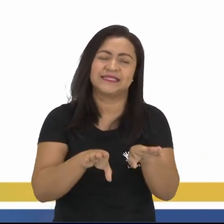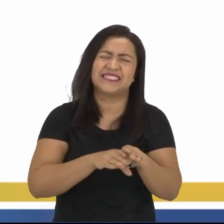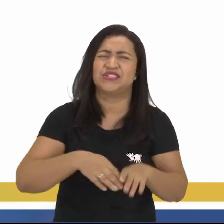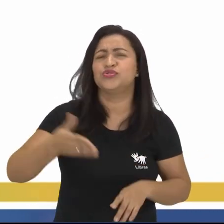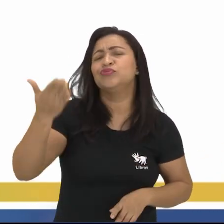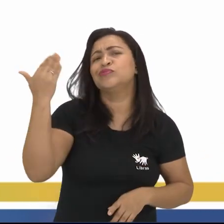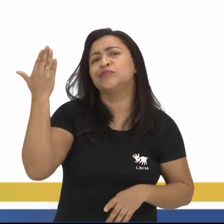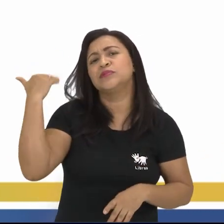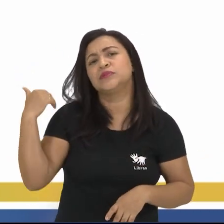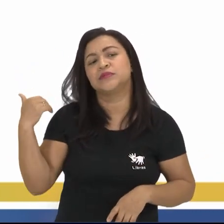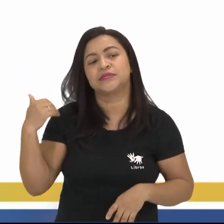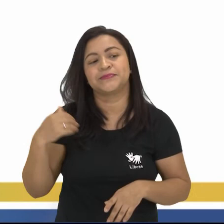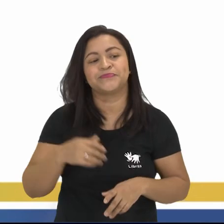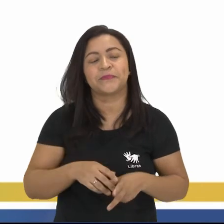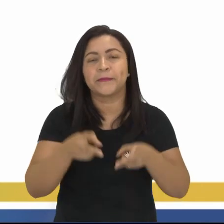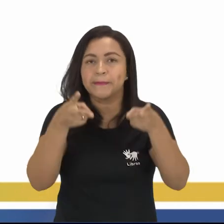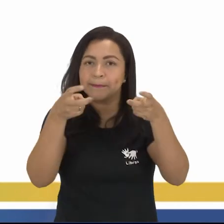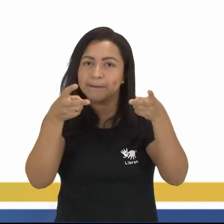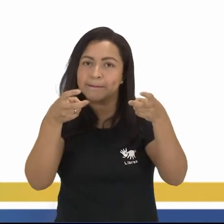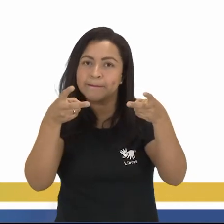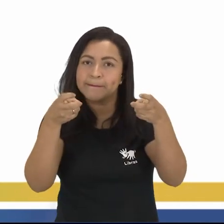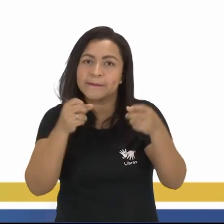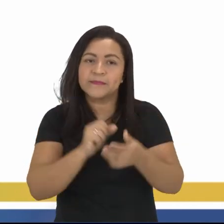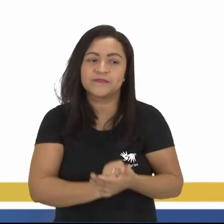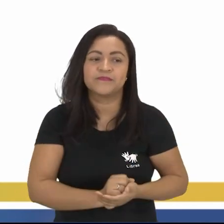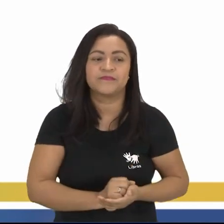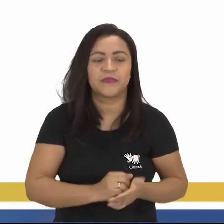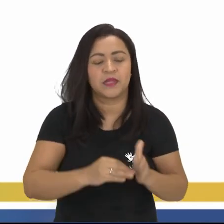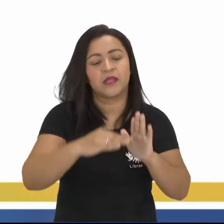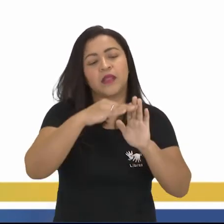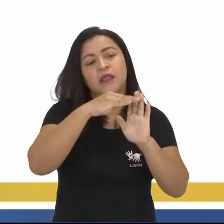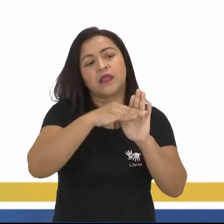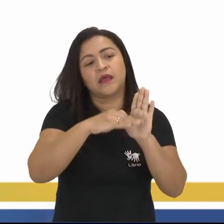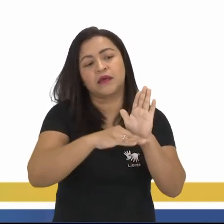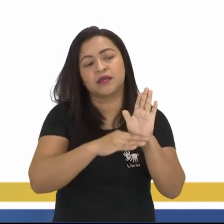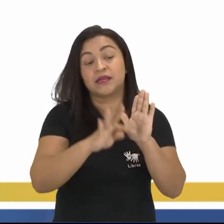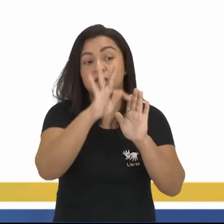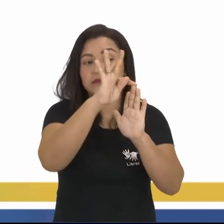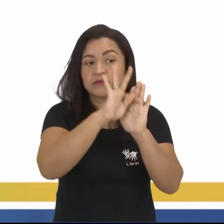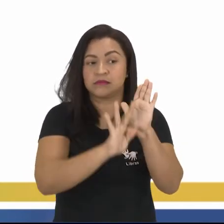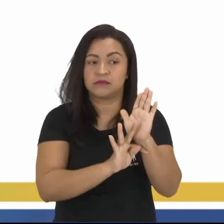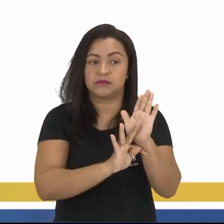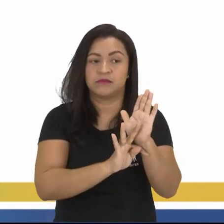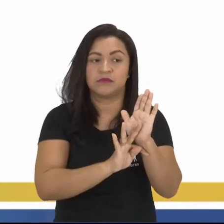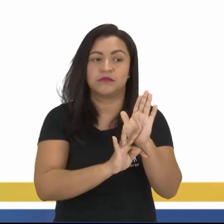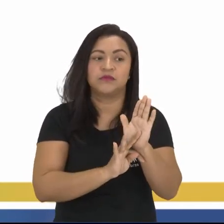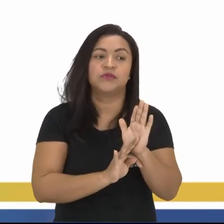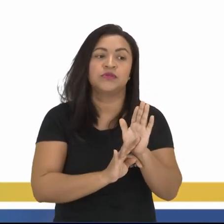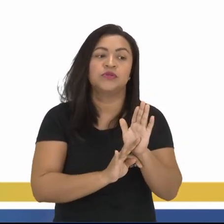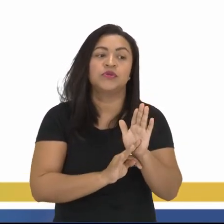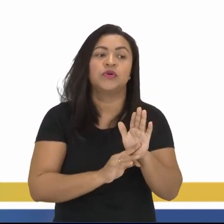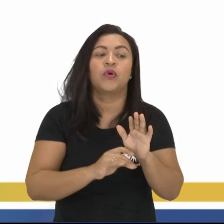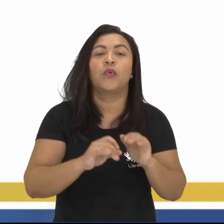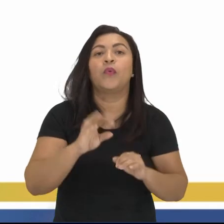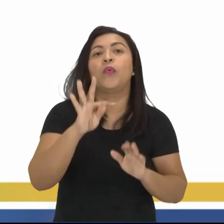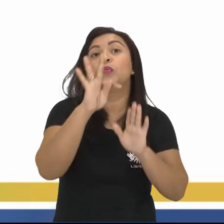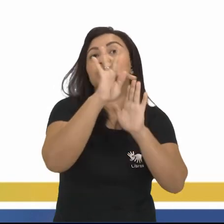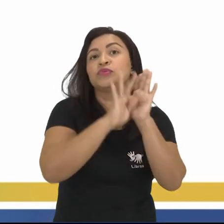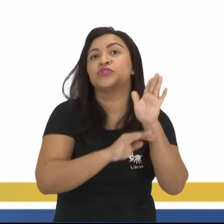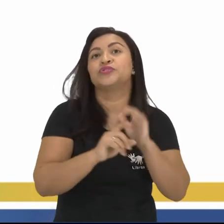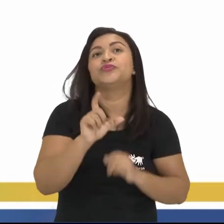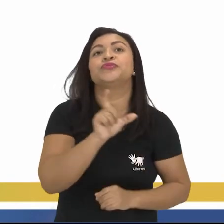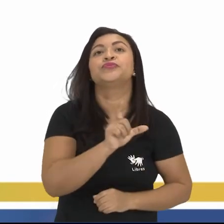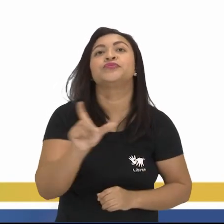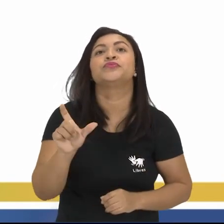aí a referência bibliográfica. Esse fragmento de texto está na obra O 18 Brumário, de Luiz Bonaparte,